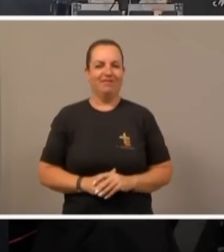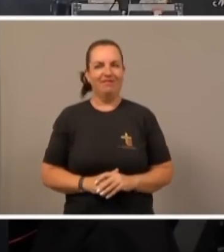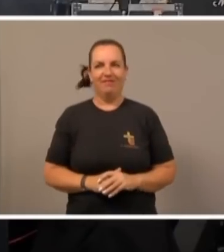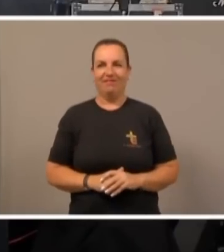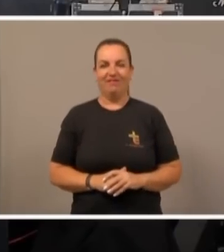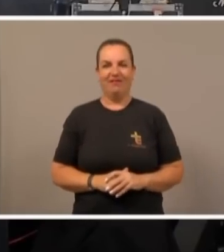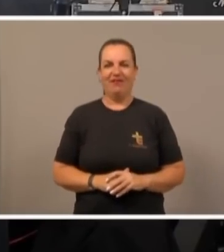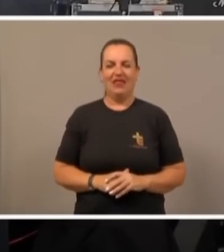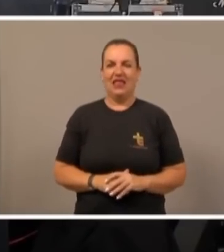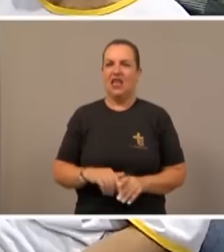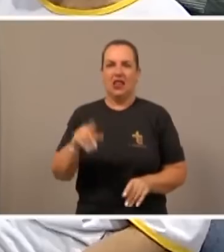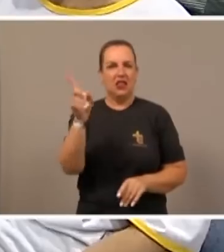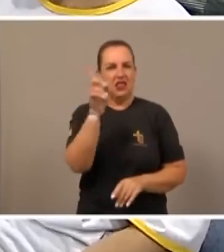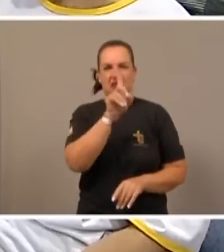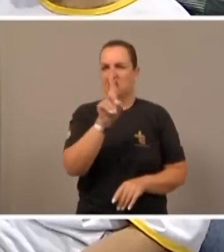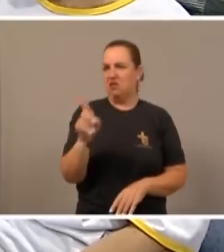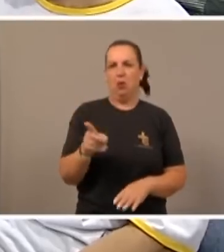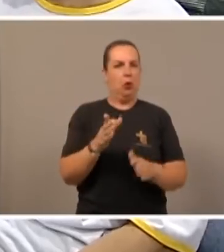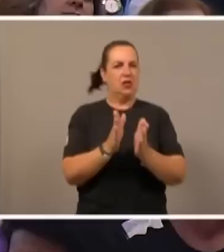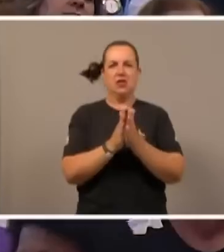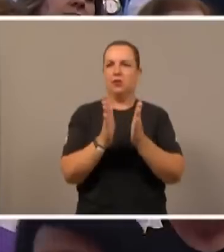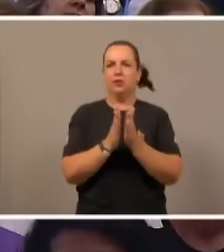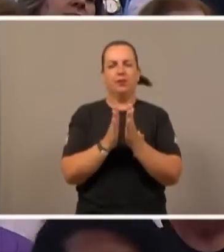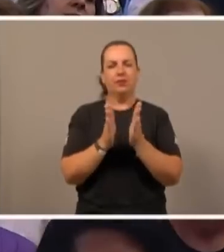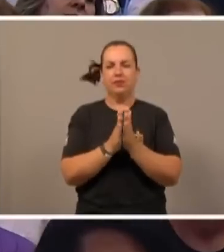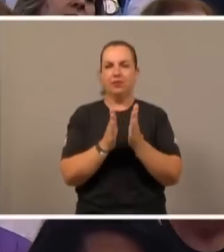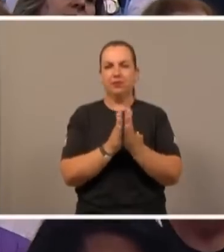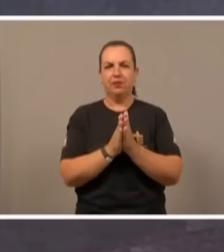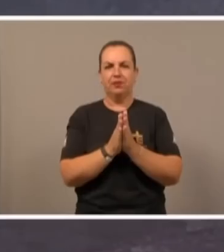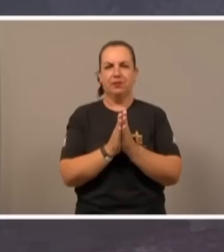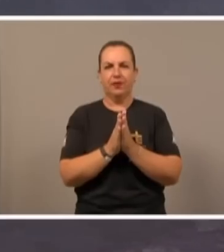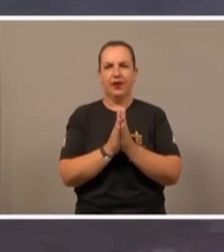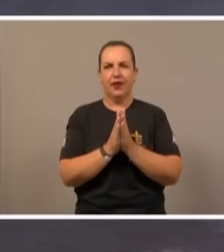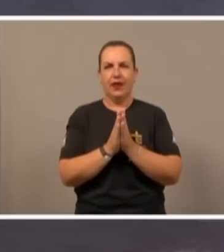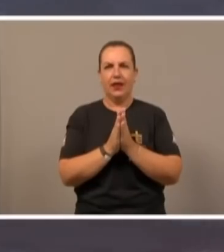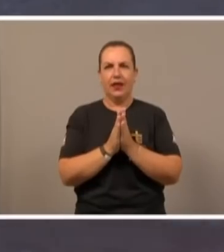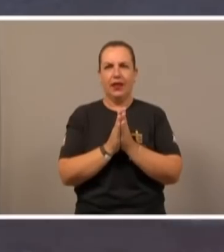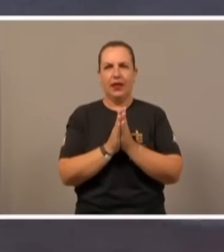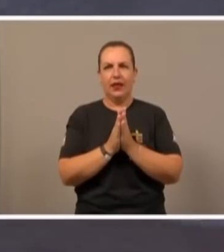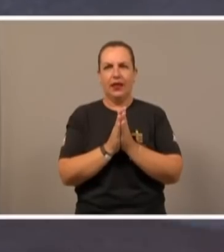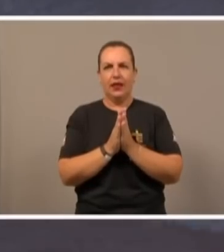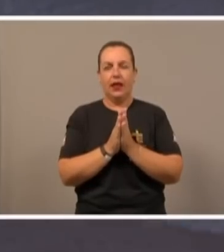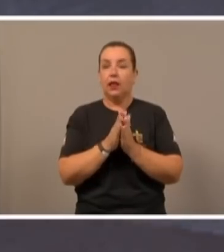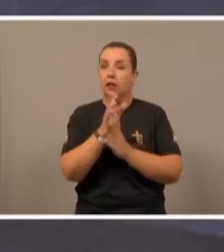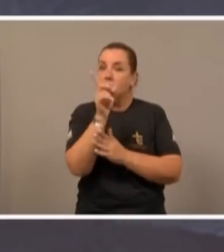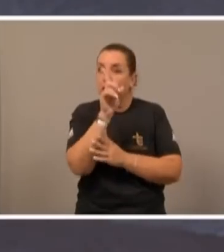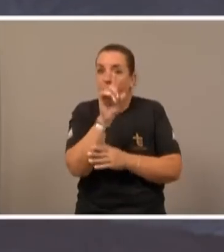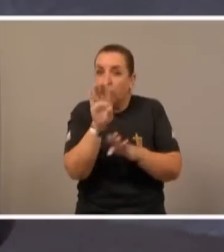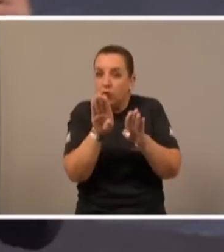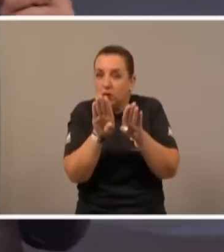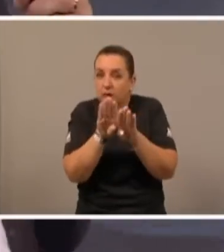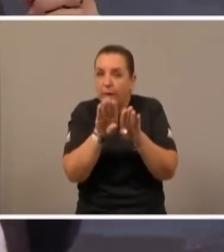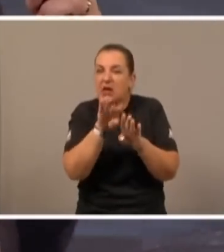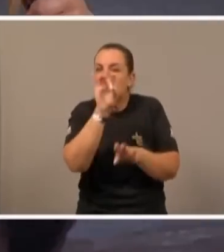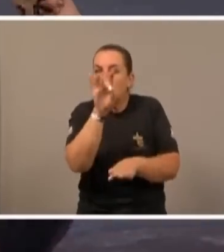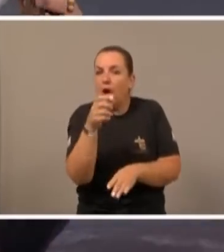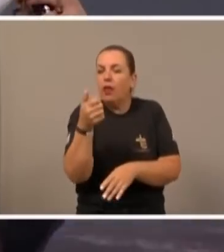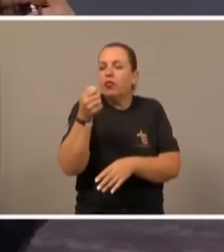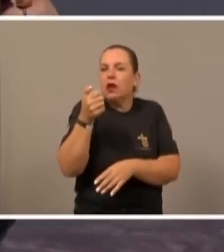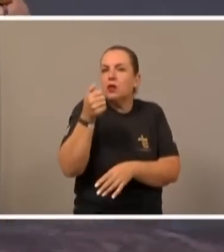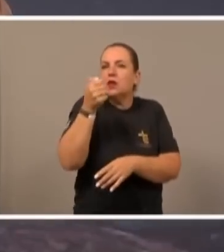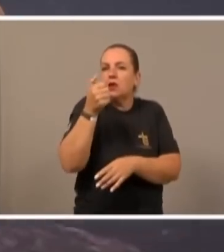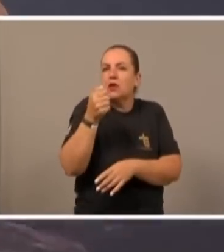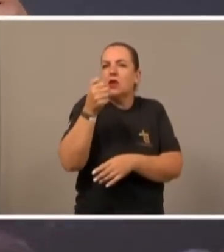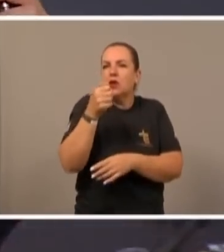isso não é oração. Não estou dizendo não rezar o terço, então não diga coisas que eu não